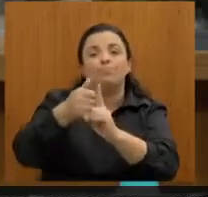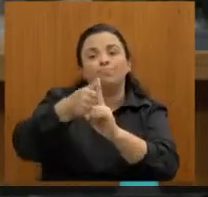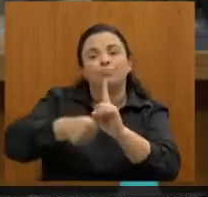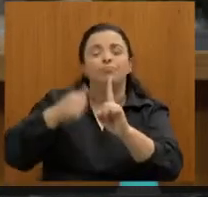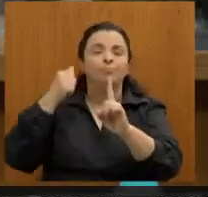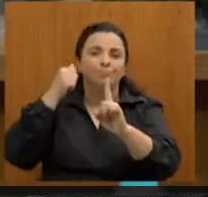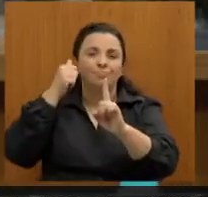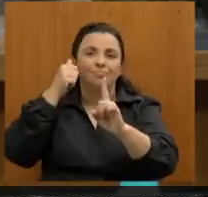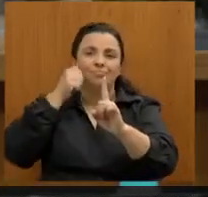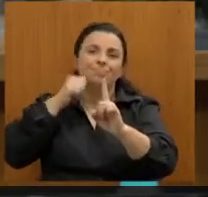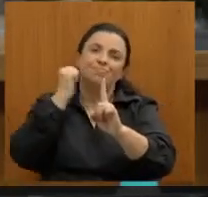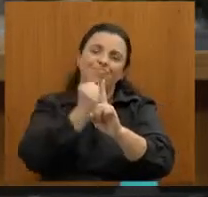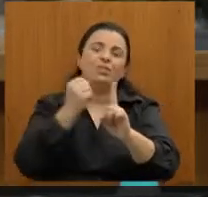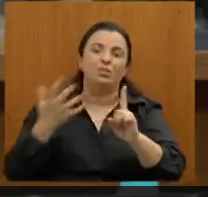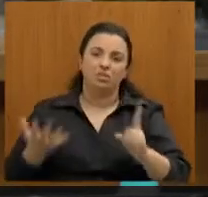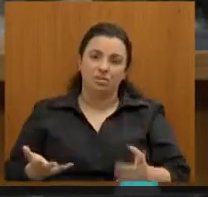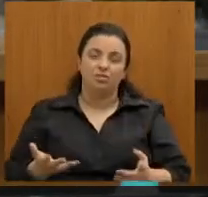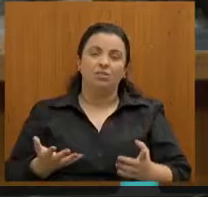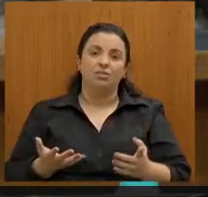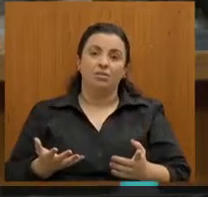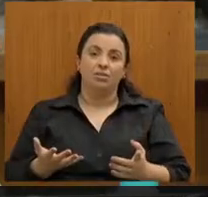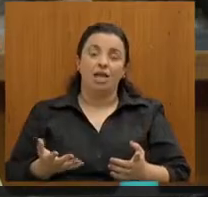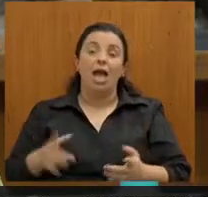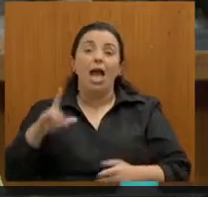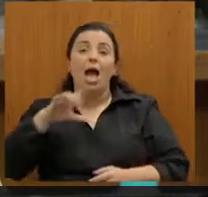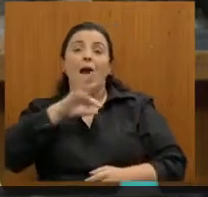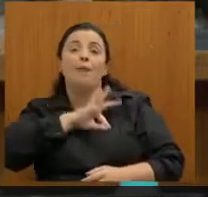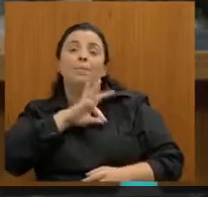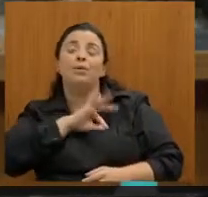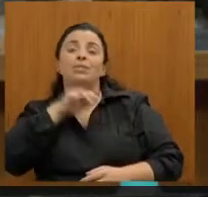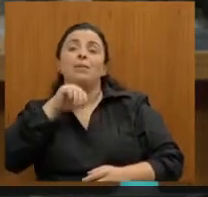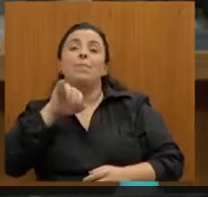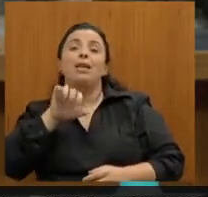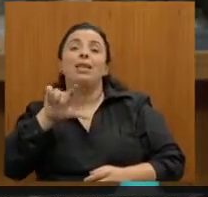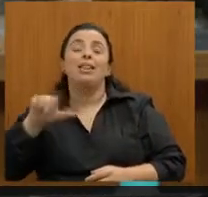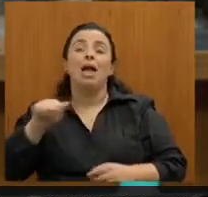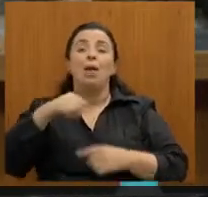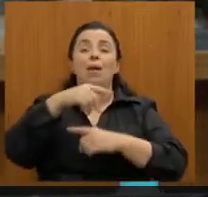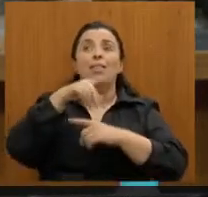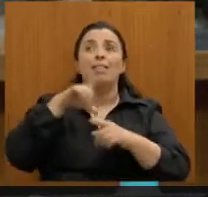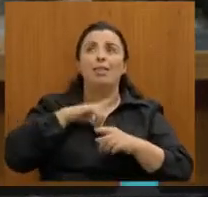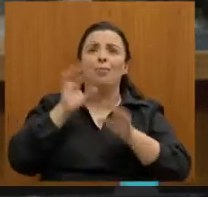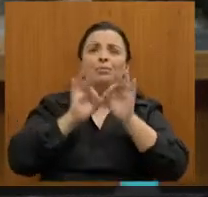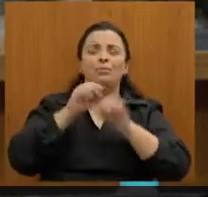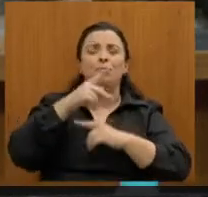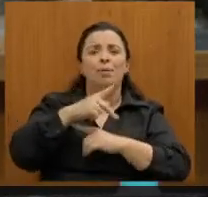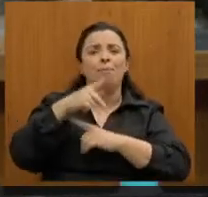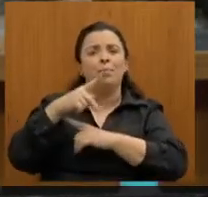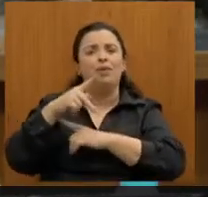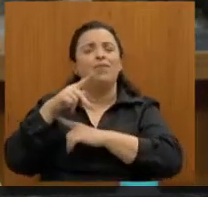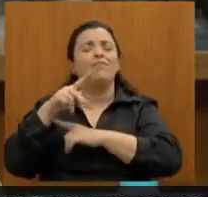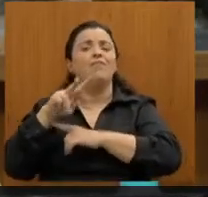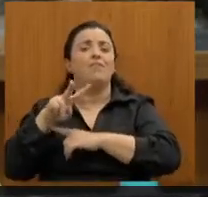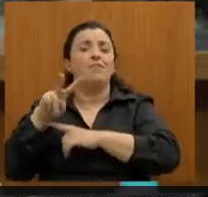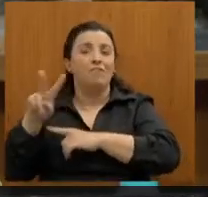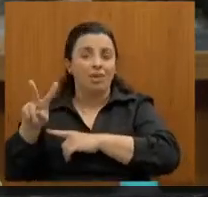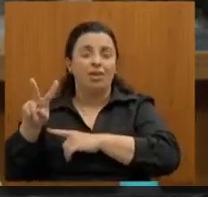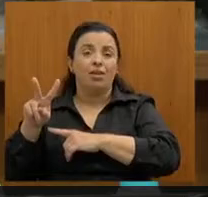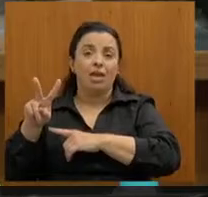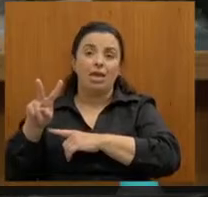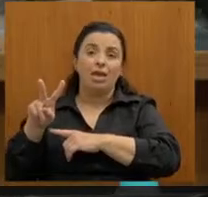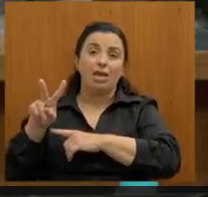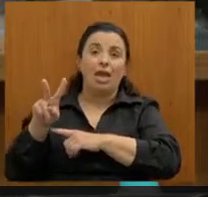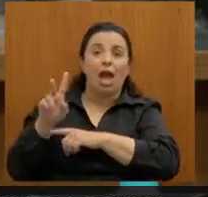militar através do enfrentamento Via ppv de patrulha de prevenção à violência doméstica traz um